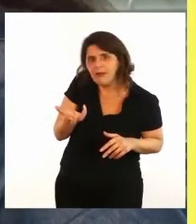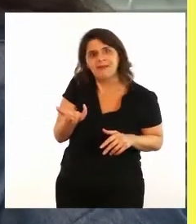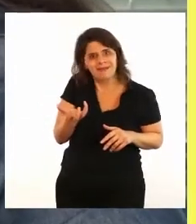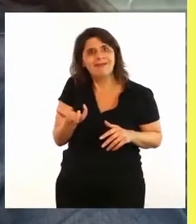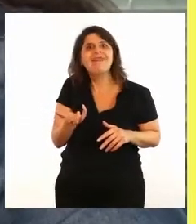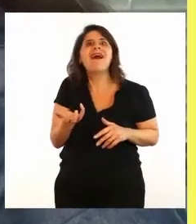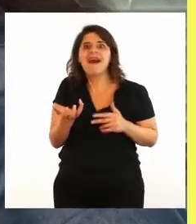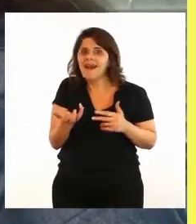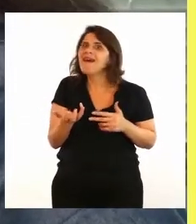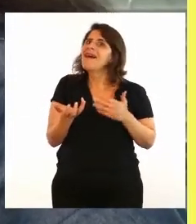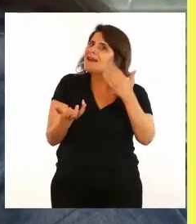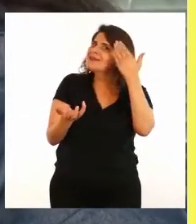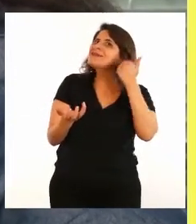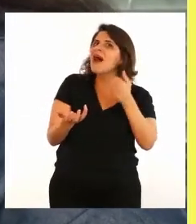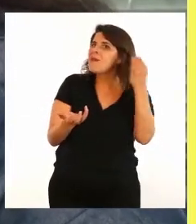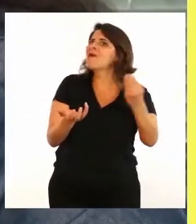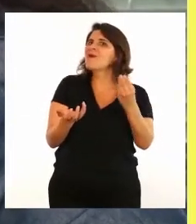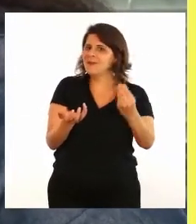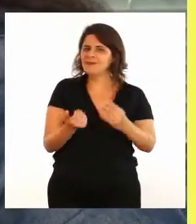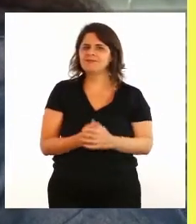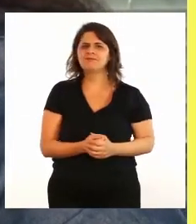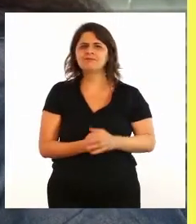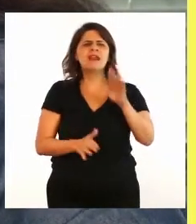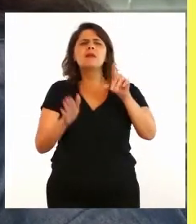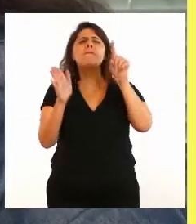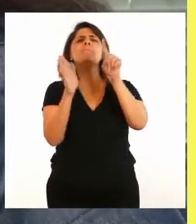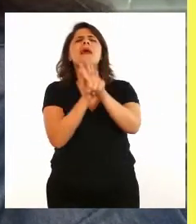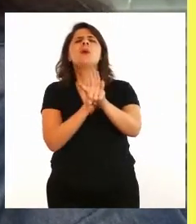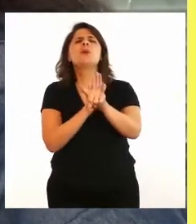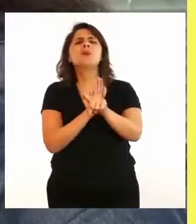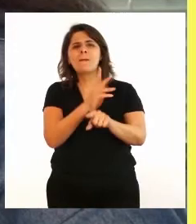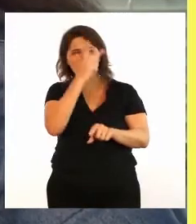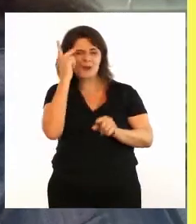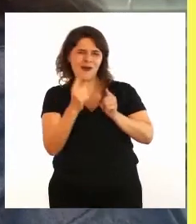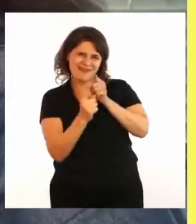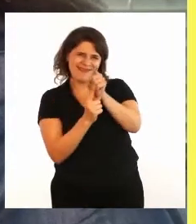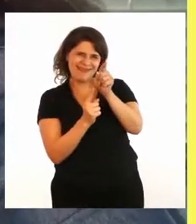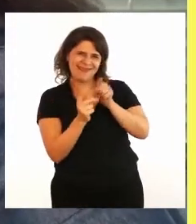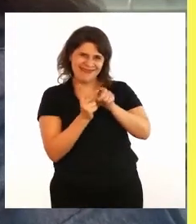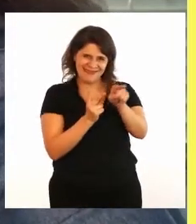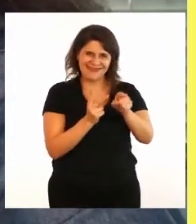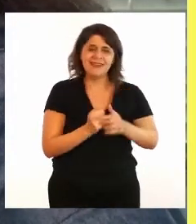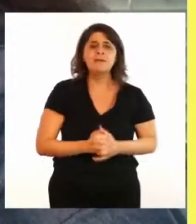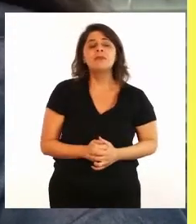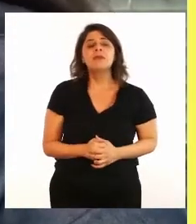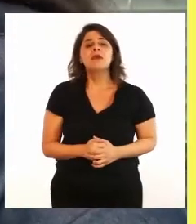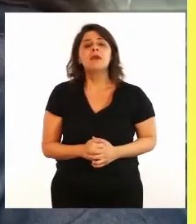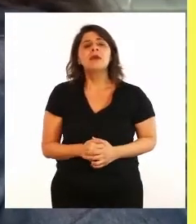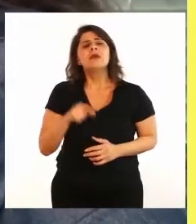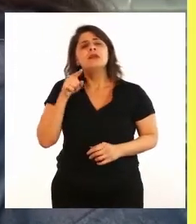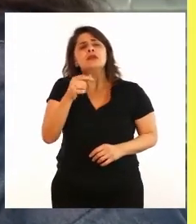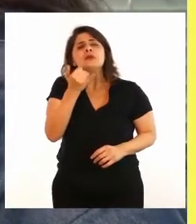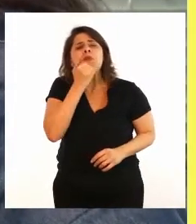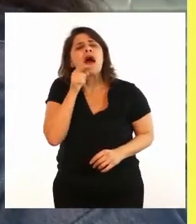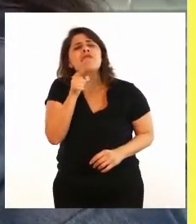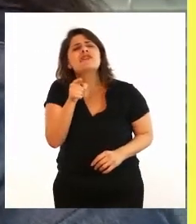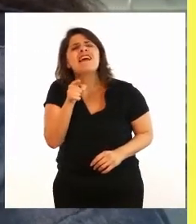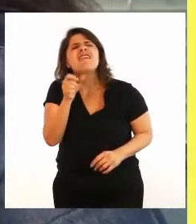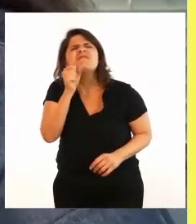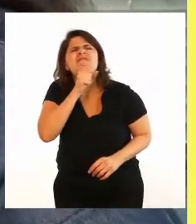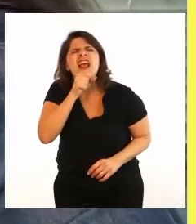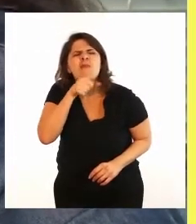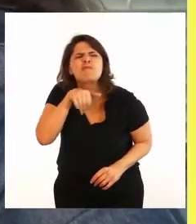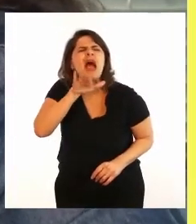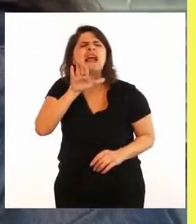perguntas, que é mais... Eu pergunto assim, vem cá, o que é a coisa mais velha que você já tocou na sua vida? A pessoa, foi minha